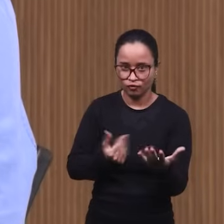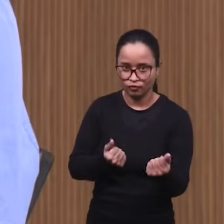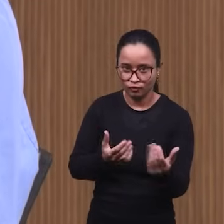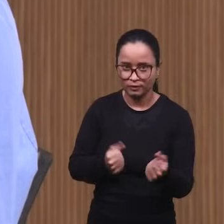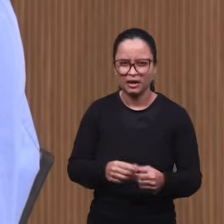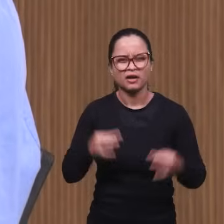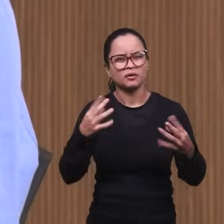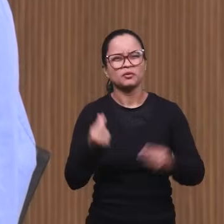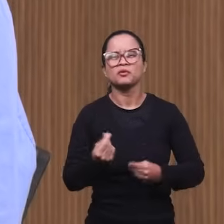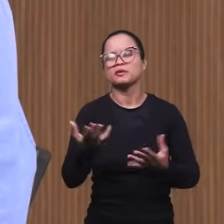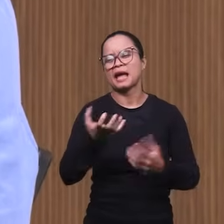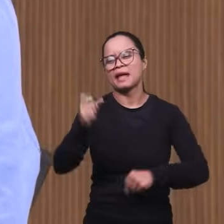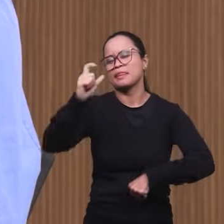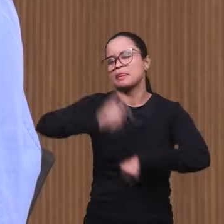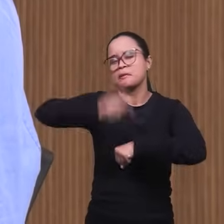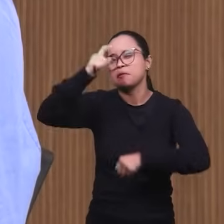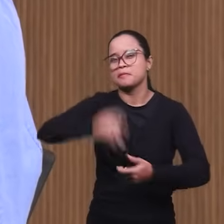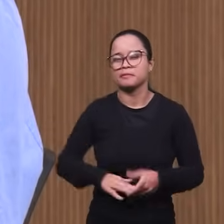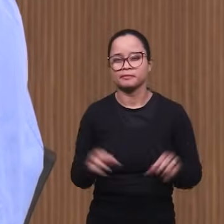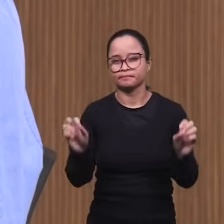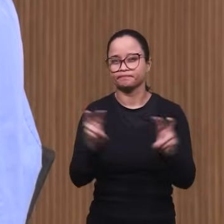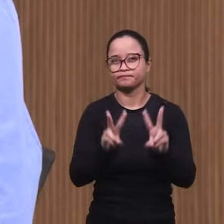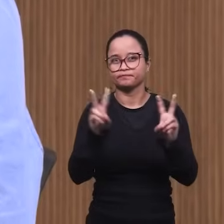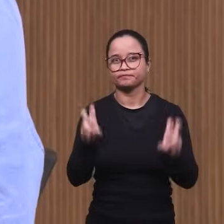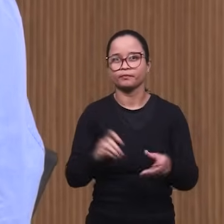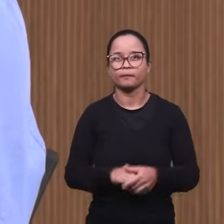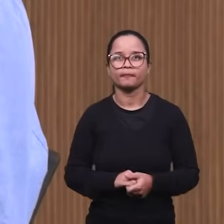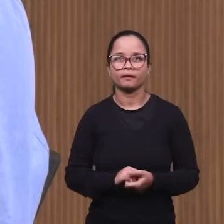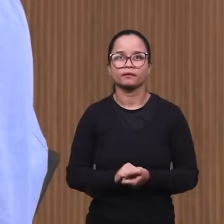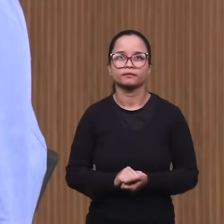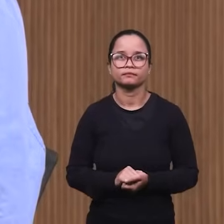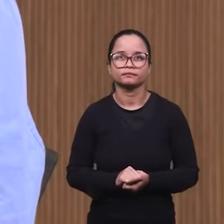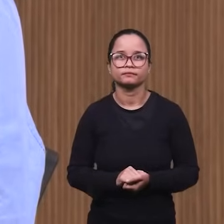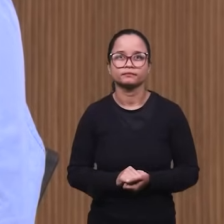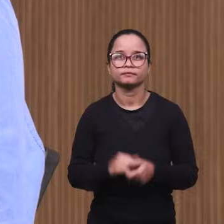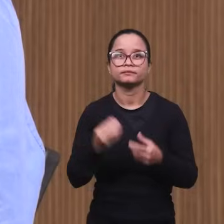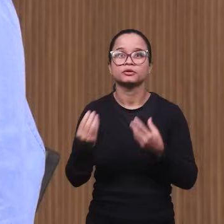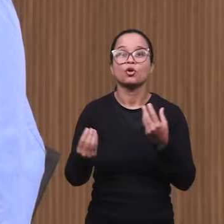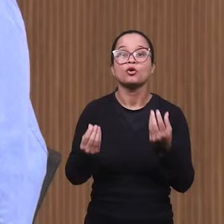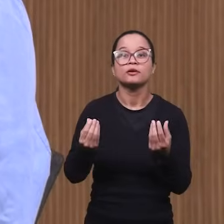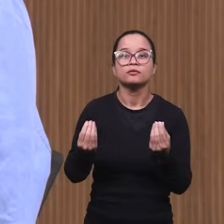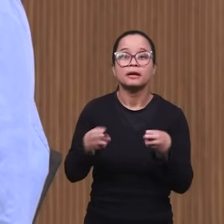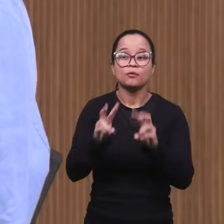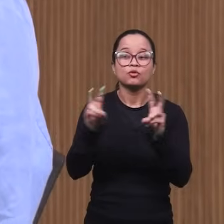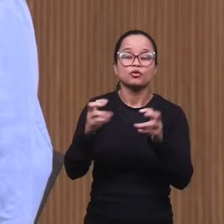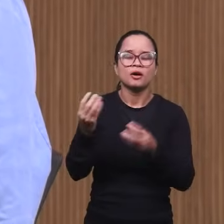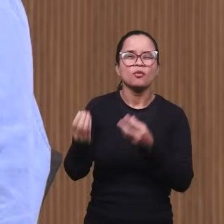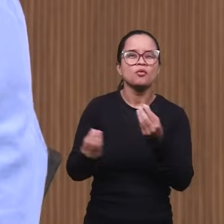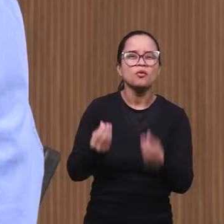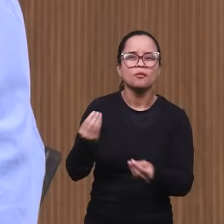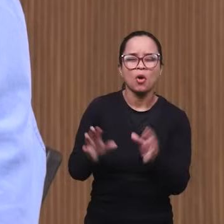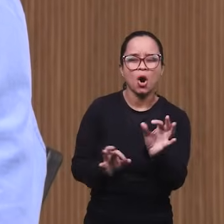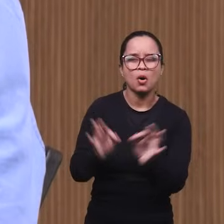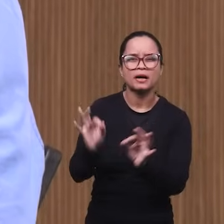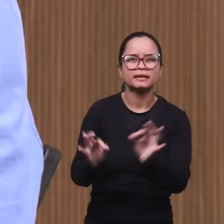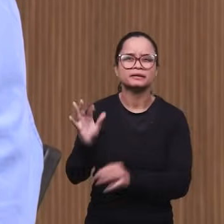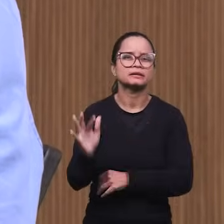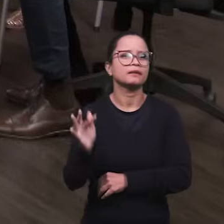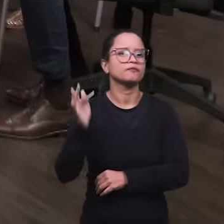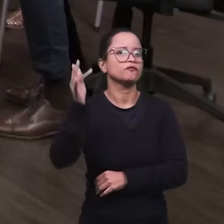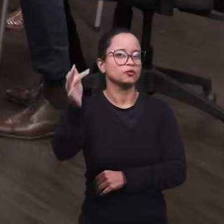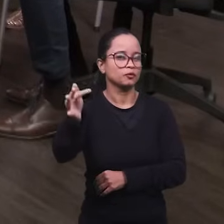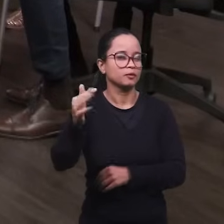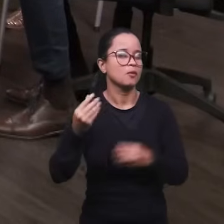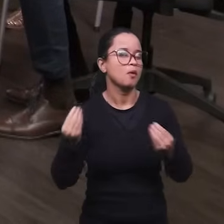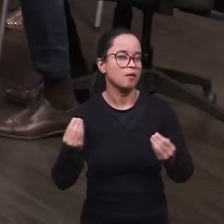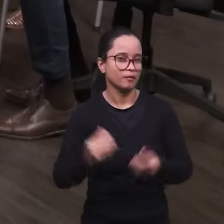que somos imediatistas, e o tema para este programa é como fazer planos para o futuro. Muito